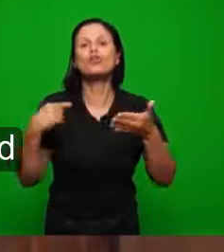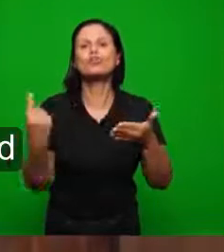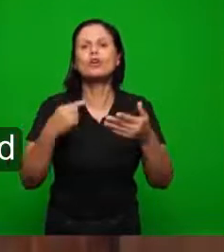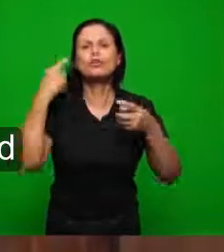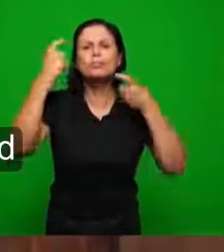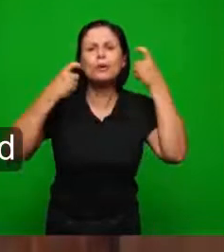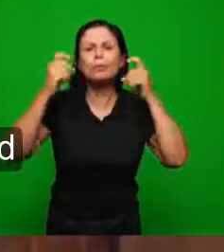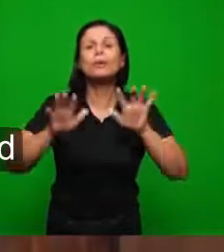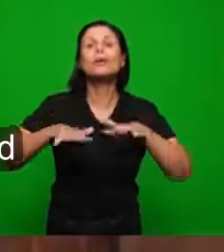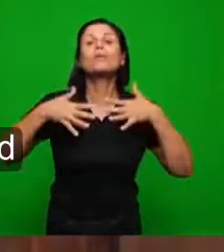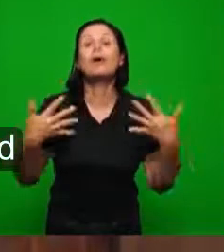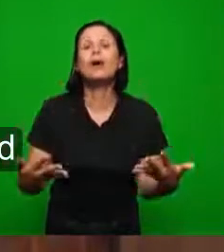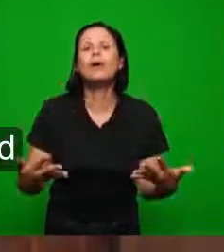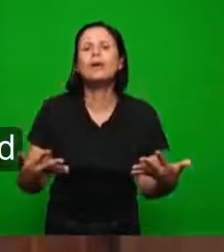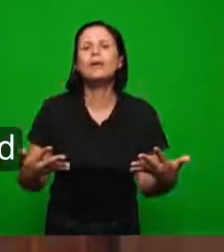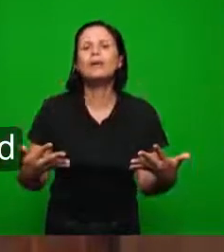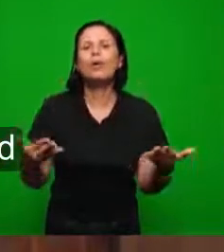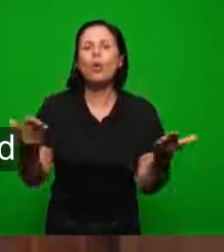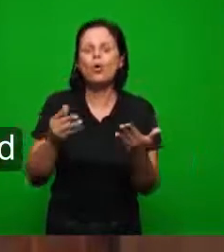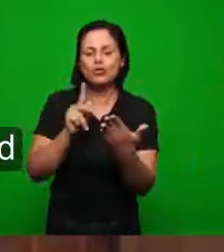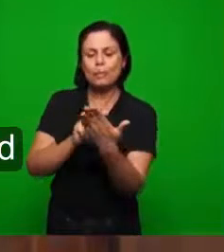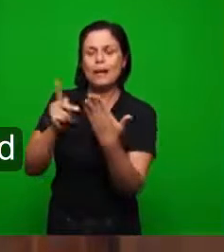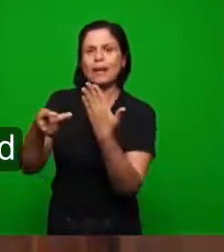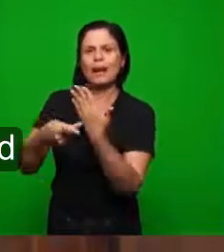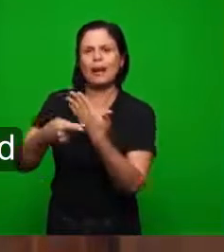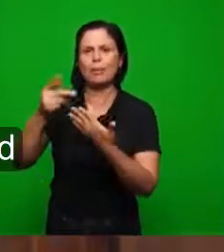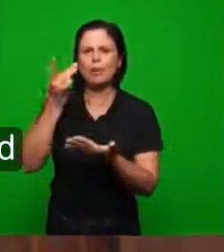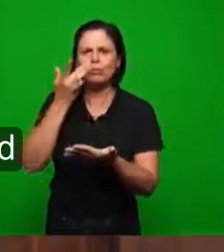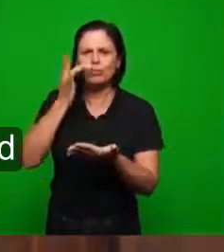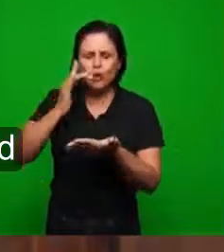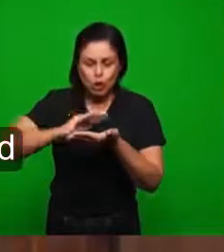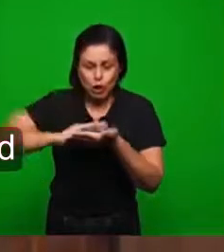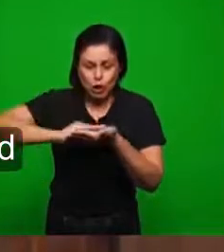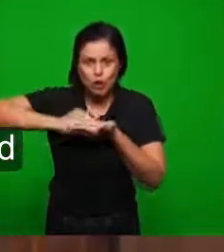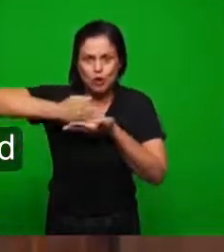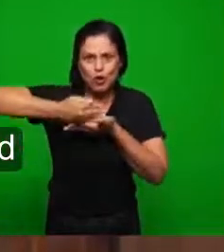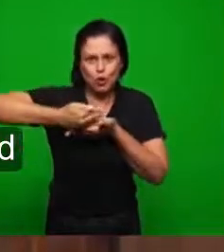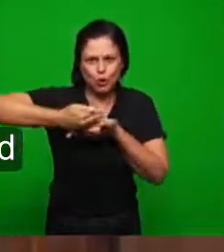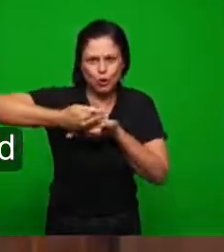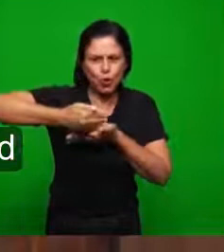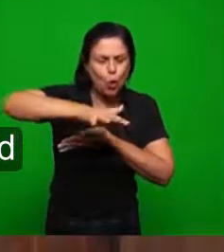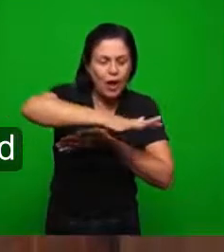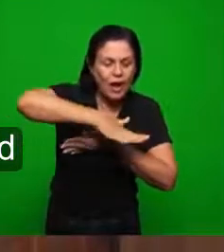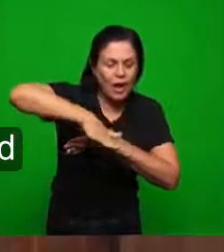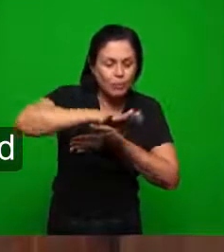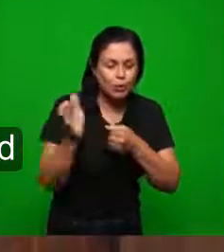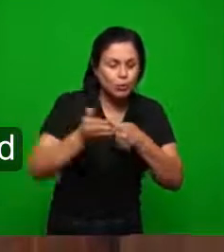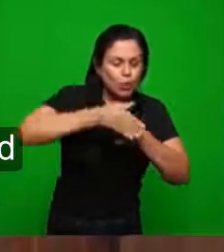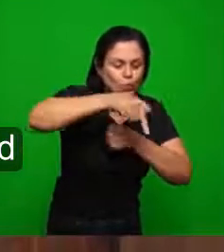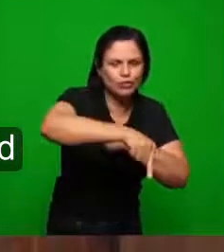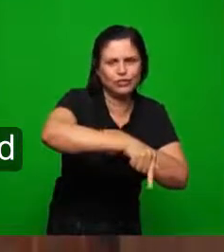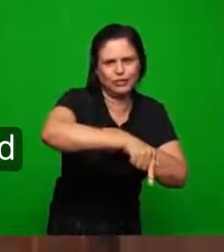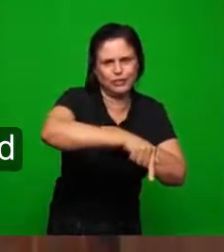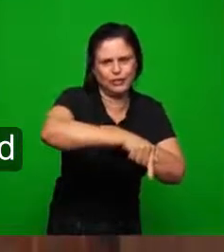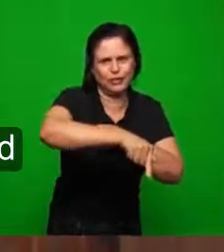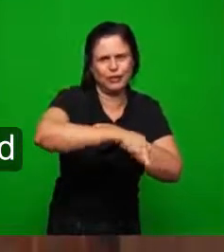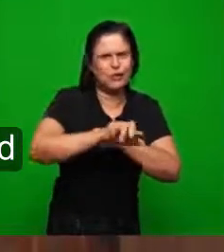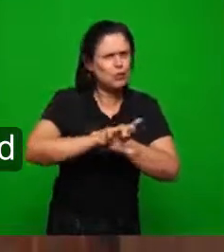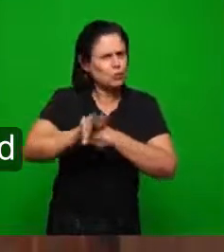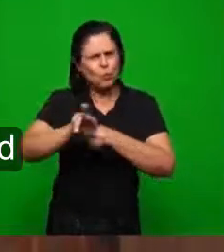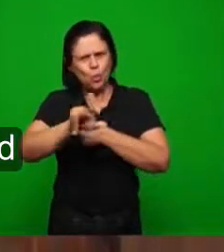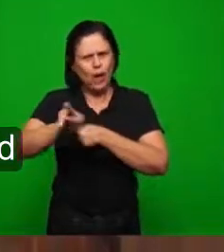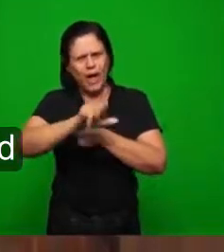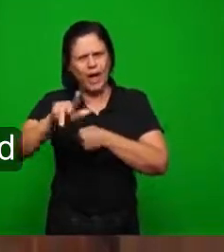está voltada para a parábola do tesouro escondido no campo. Veja que não é a parábola